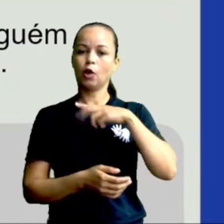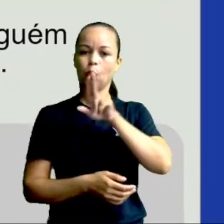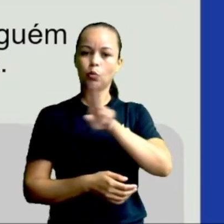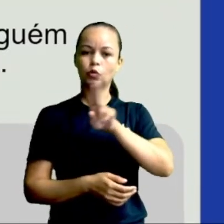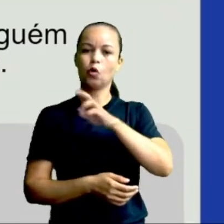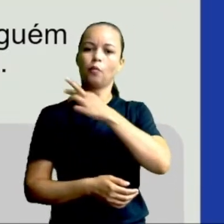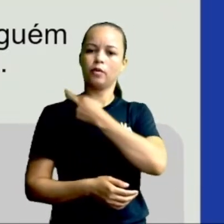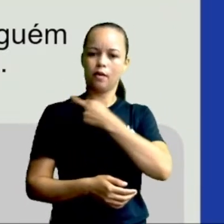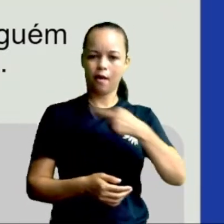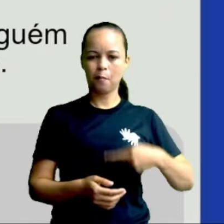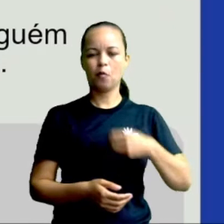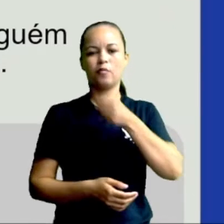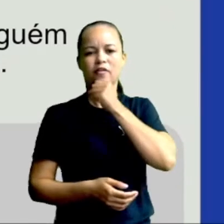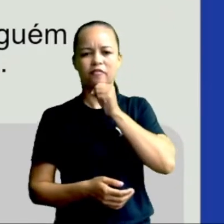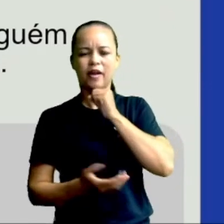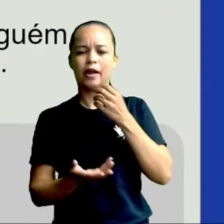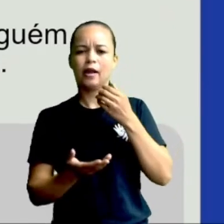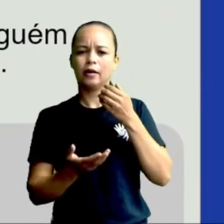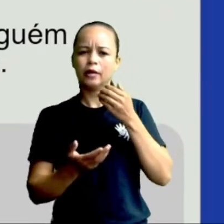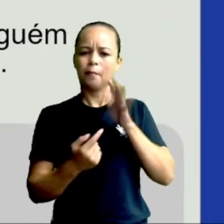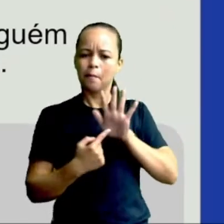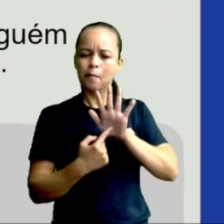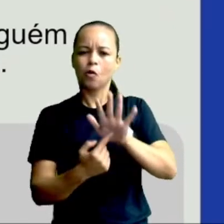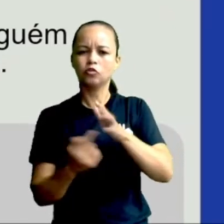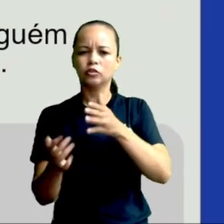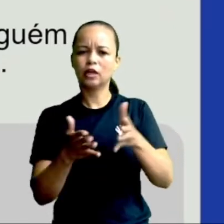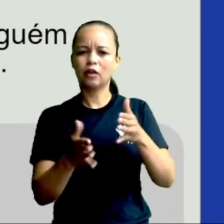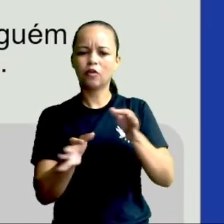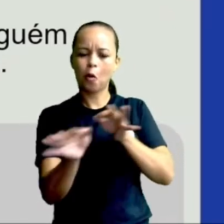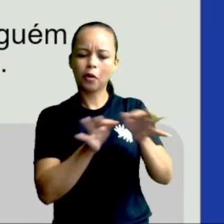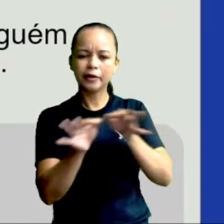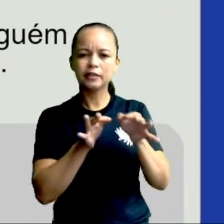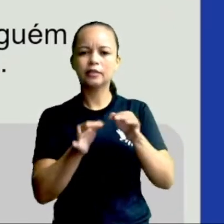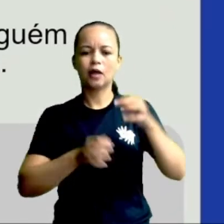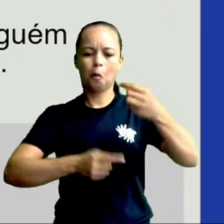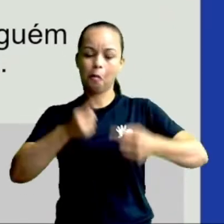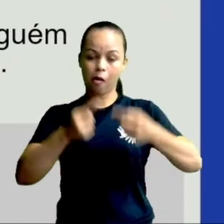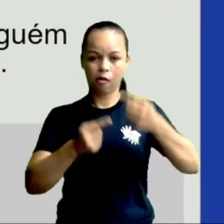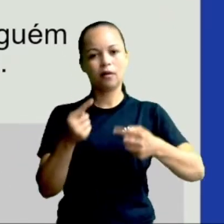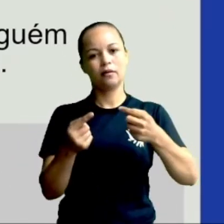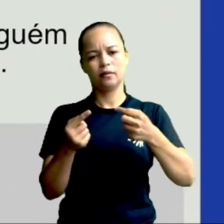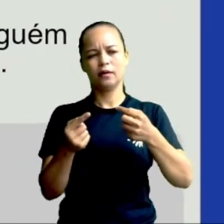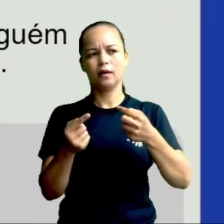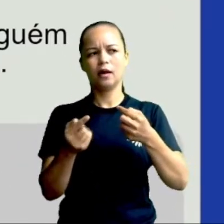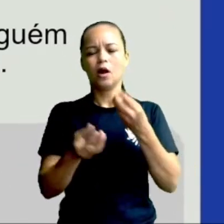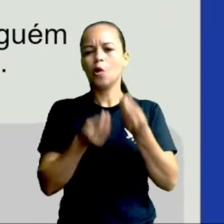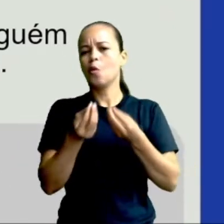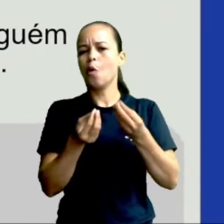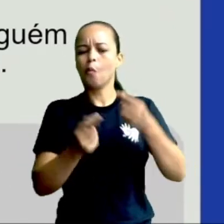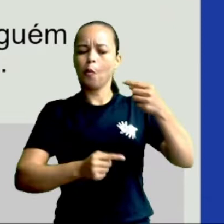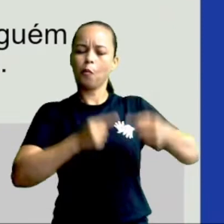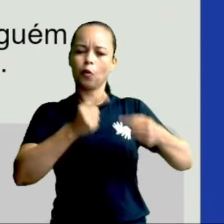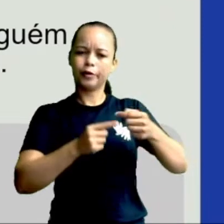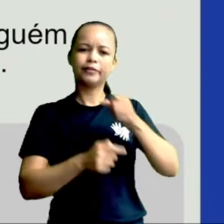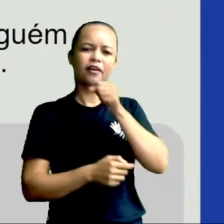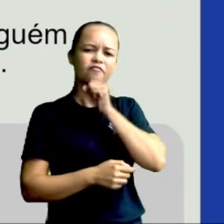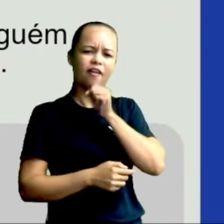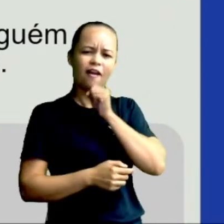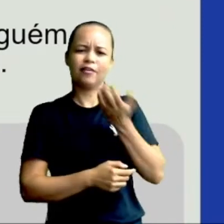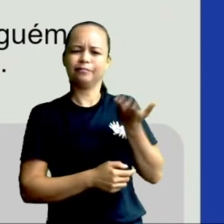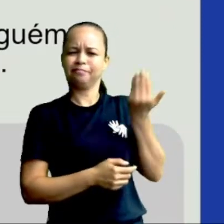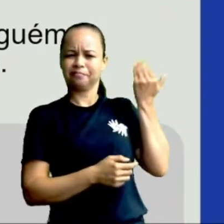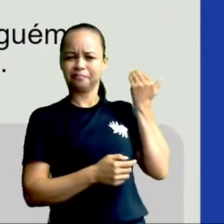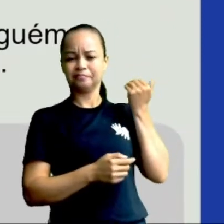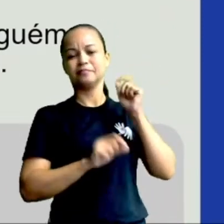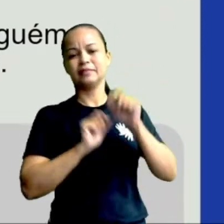Velha, porque trazia consigo uma forma de organizar politicamente, como a gente chama de política velha. E